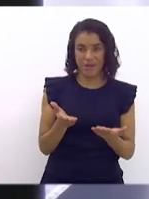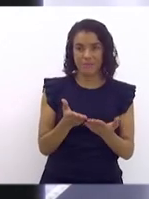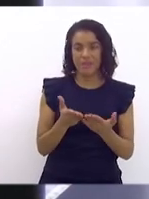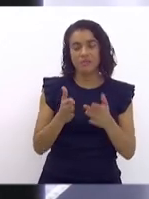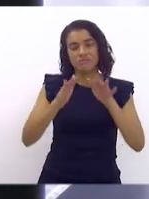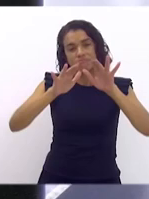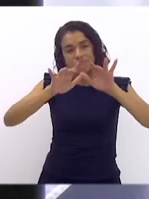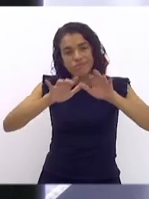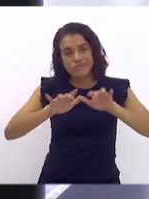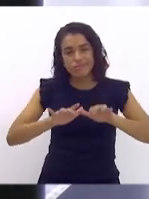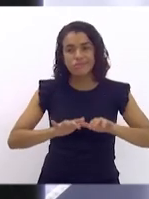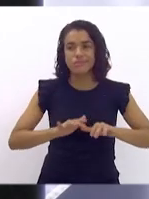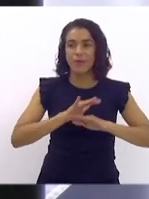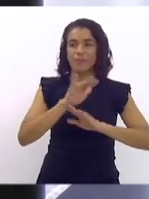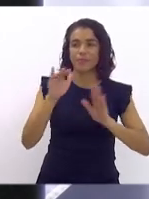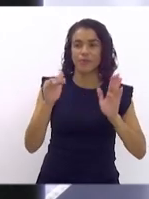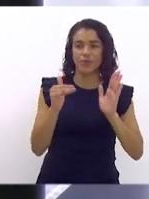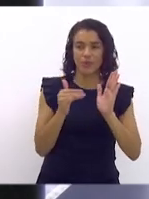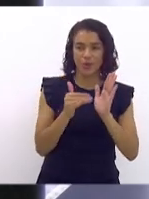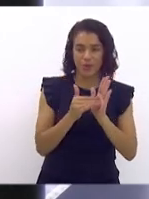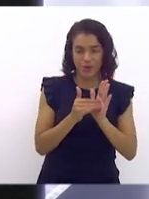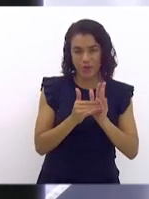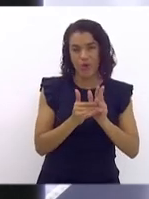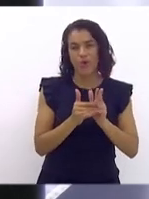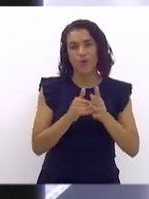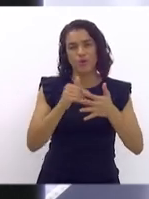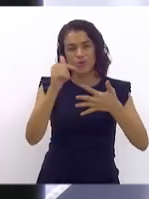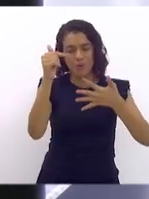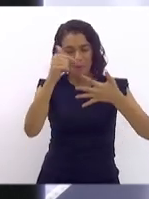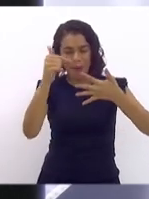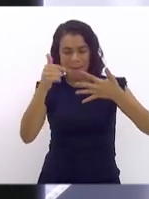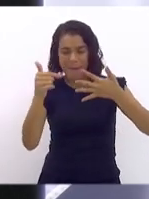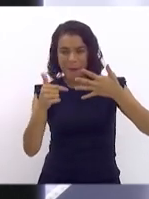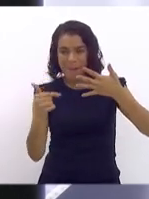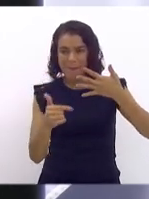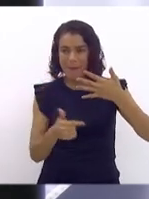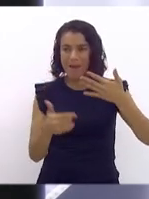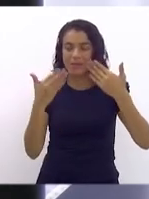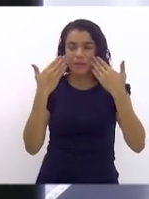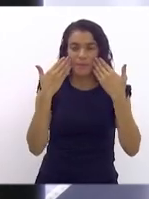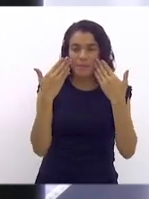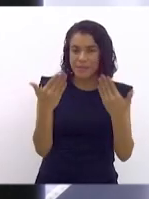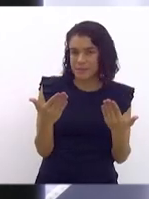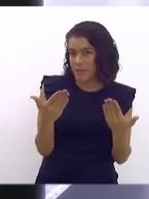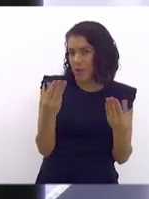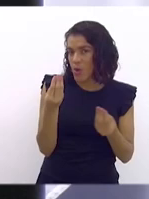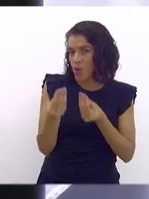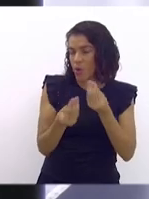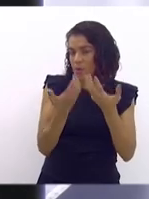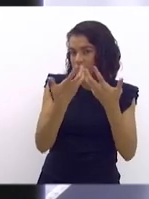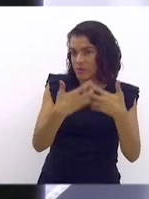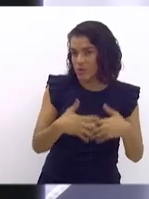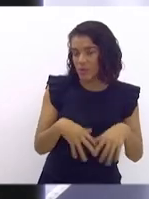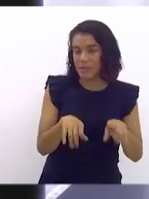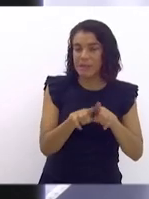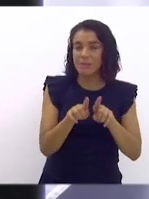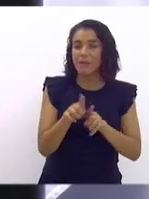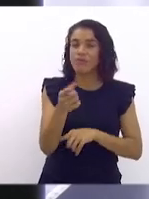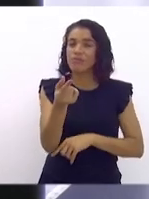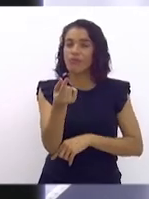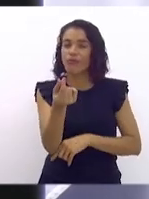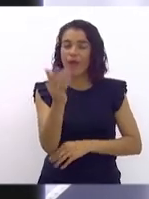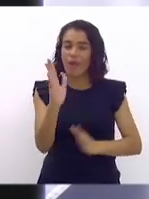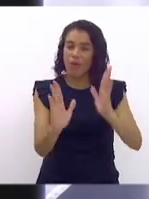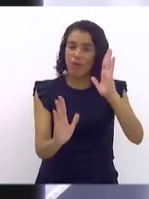escrito, todos aqueles eixos que a senhora apresentou no seu trabalho, né, como se daria, e o valor